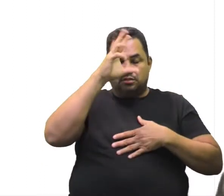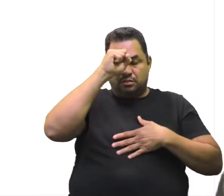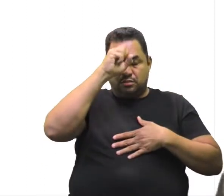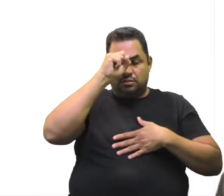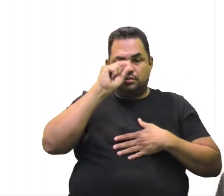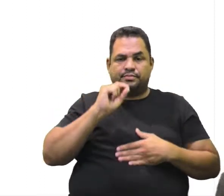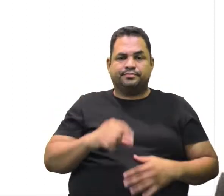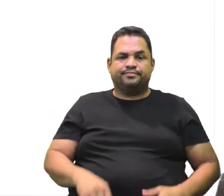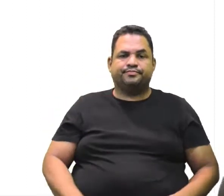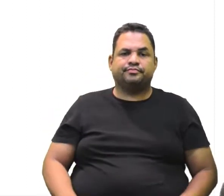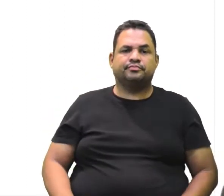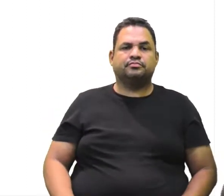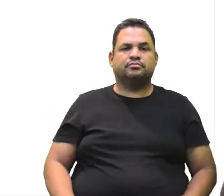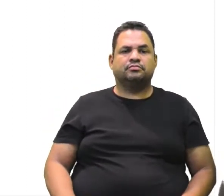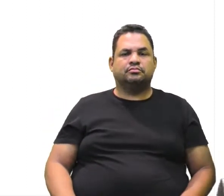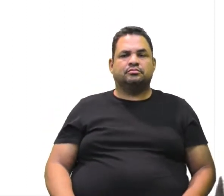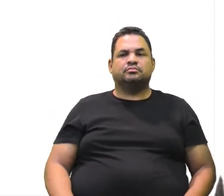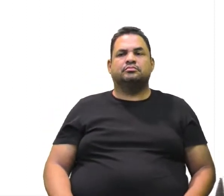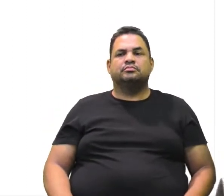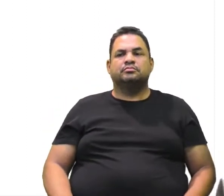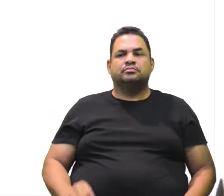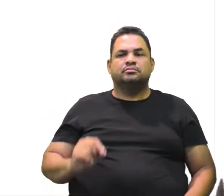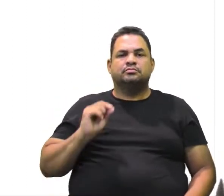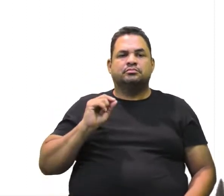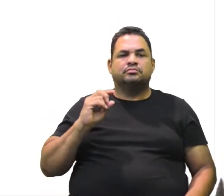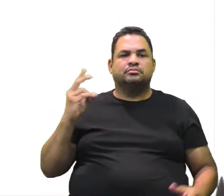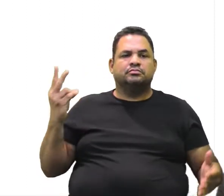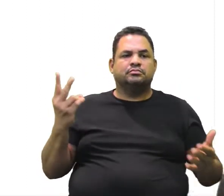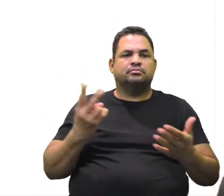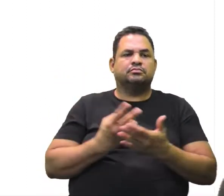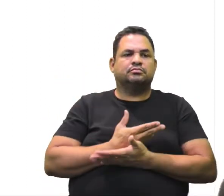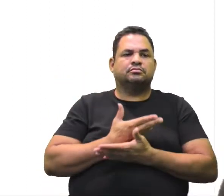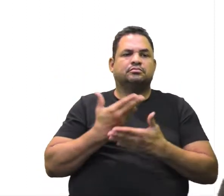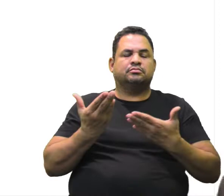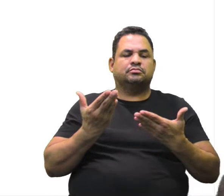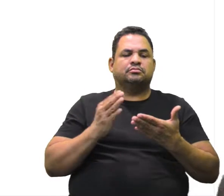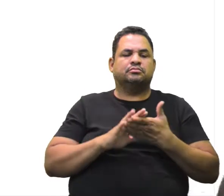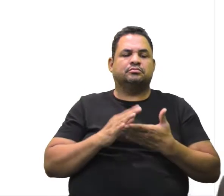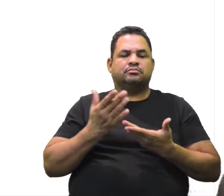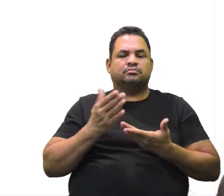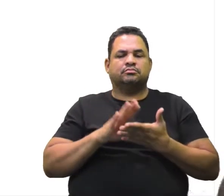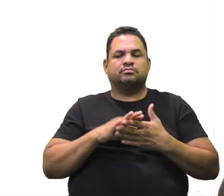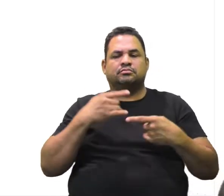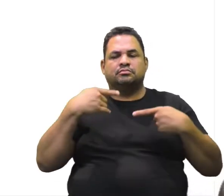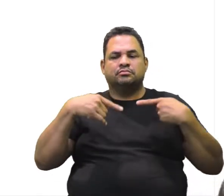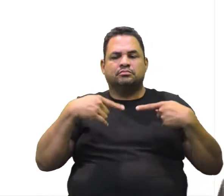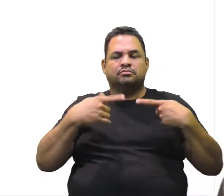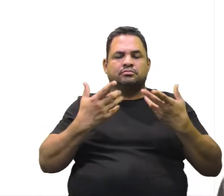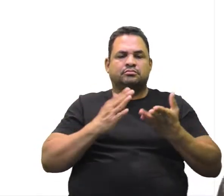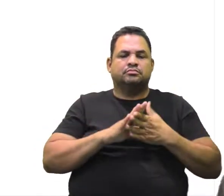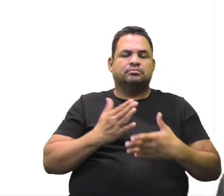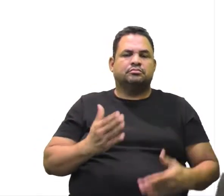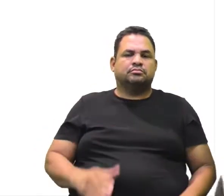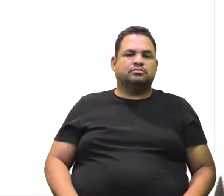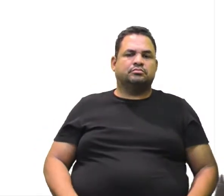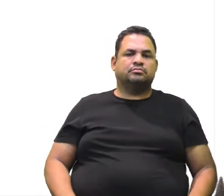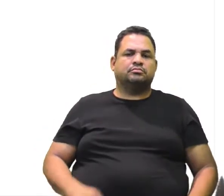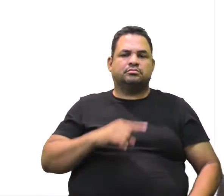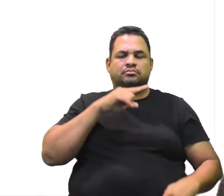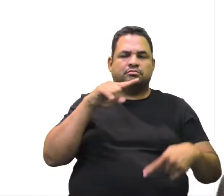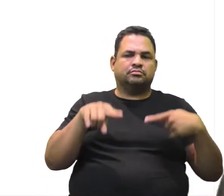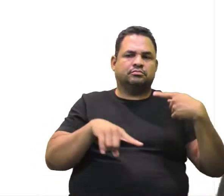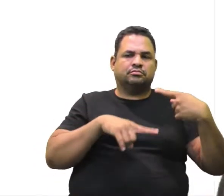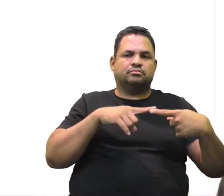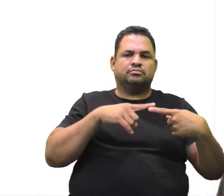aprendeu, o que que acontece, o que que foi discutido realmente lá, o